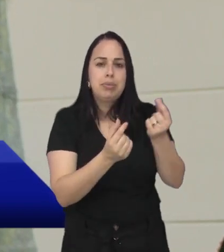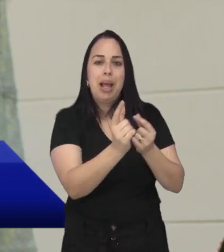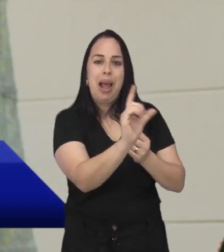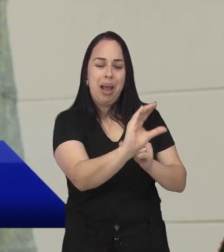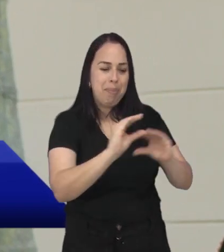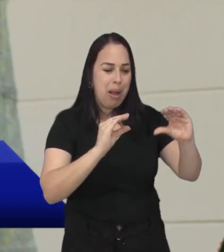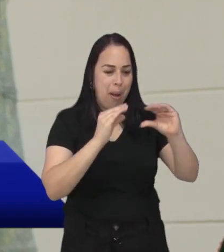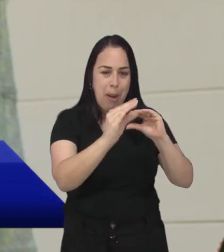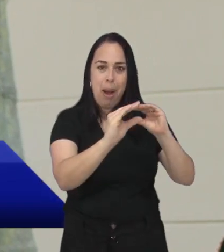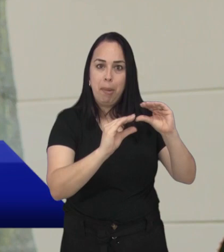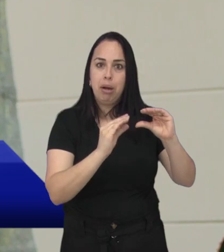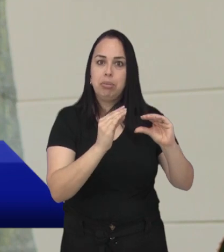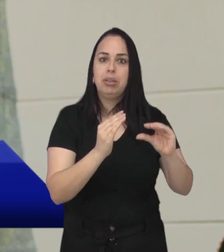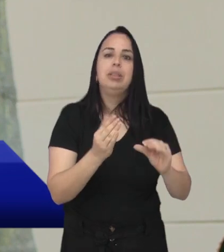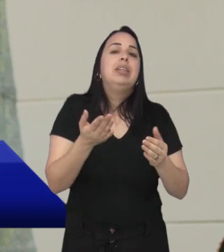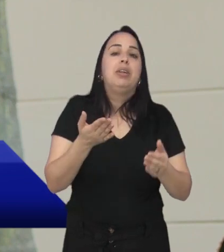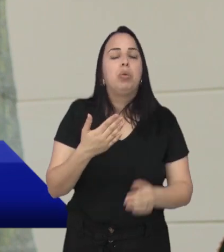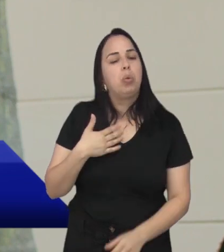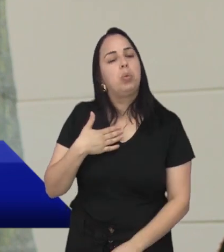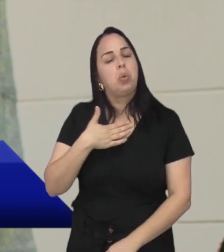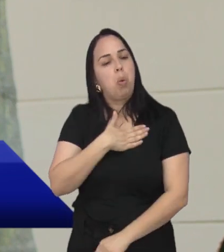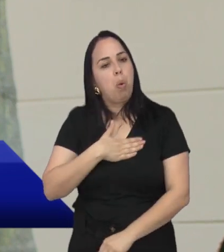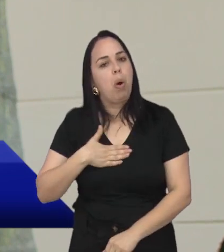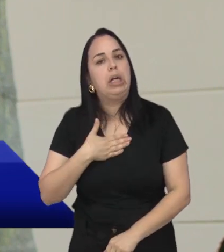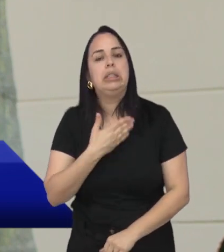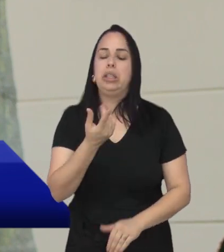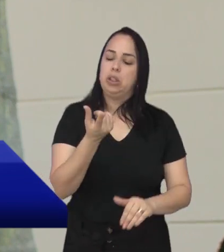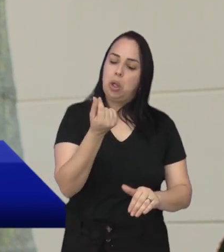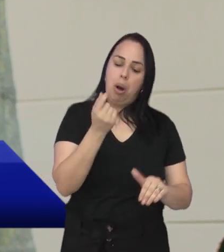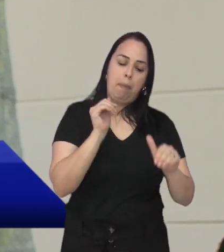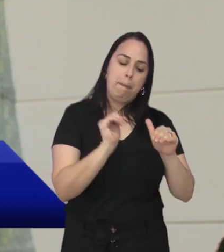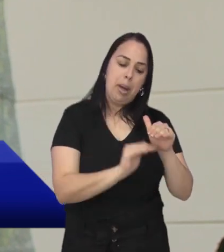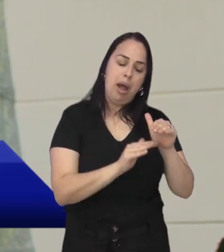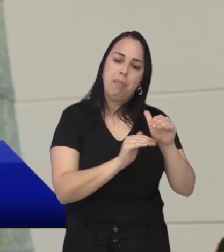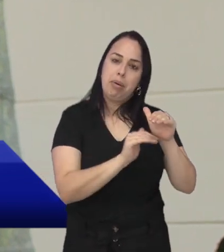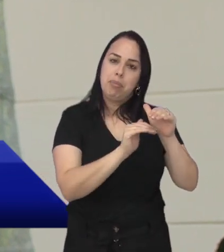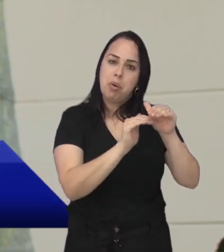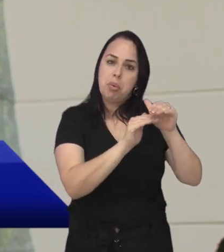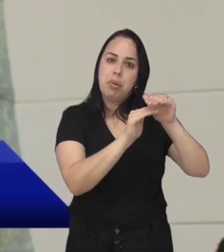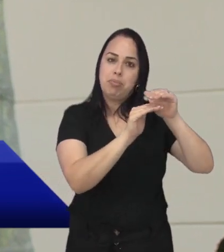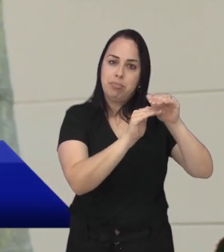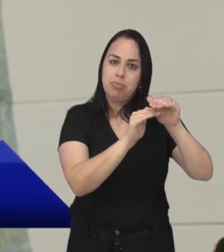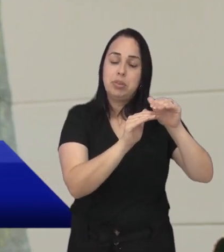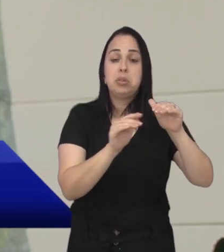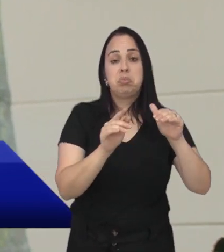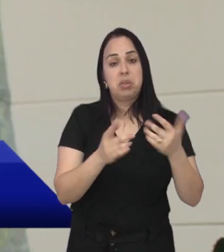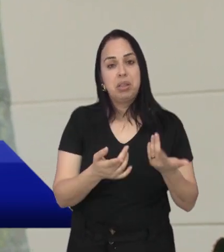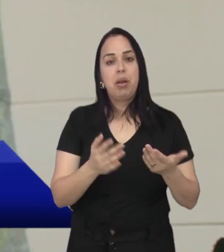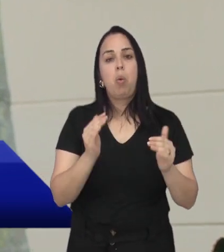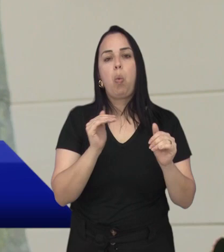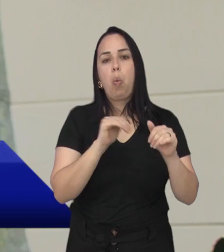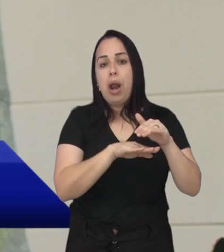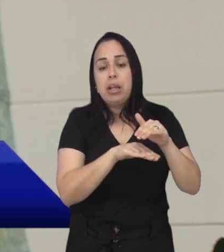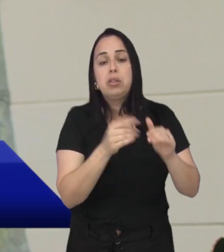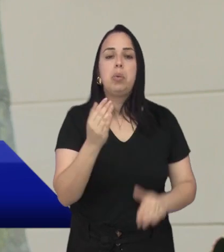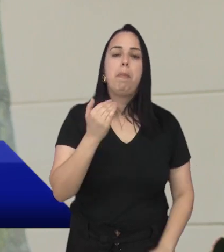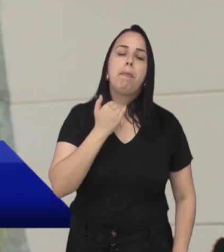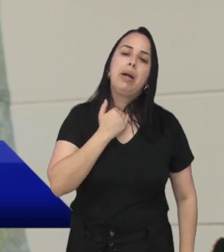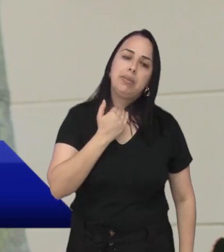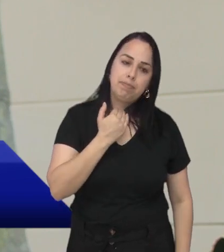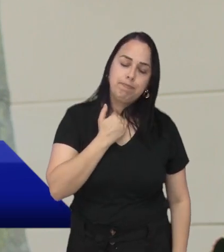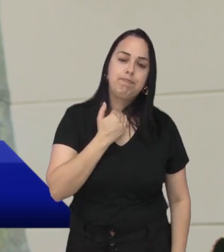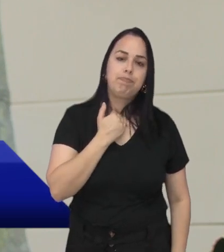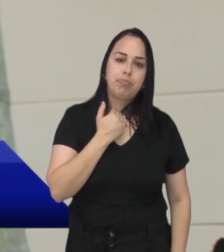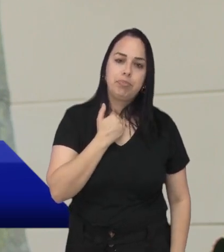então a ter gosto no economizar dinheiro e fazer o capital que ele está aplicando no banco,